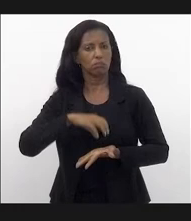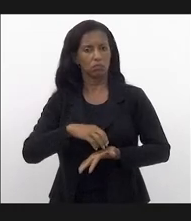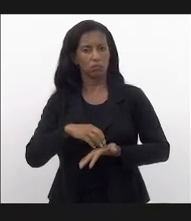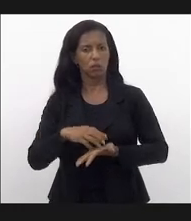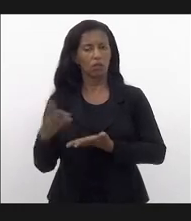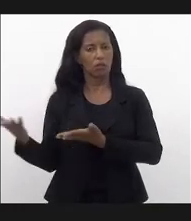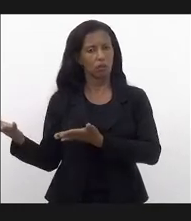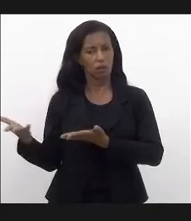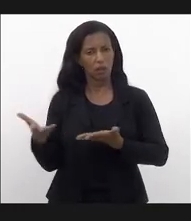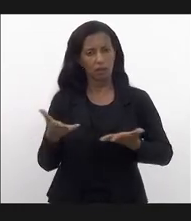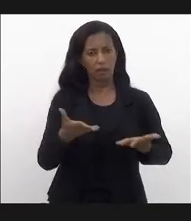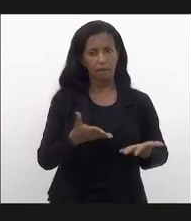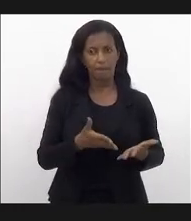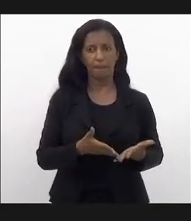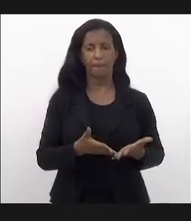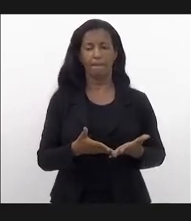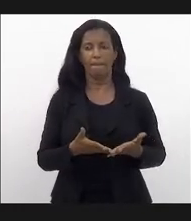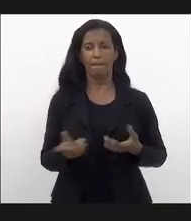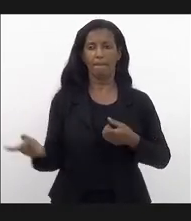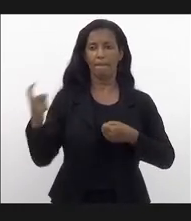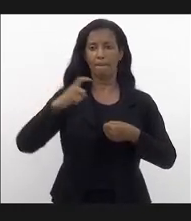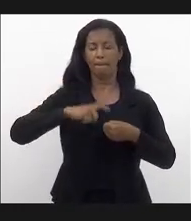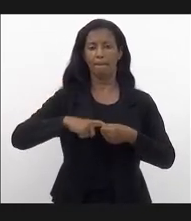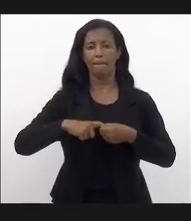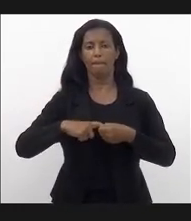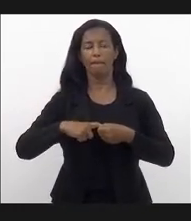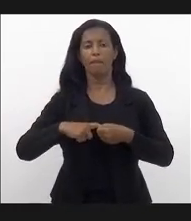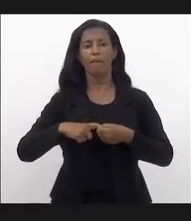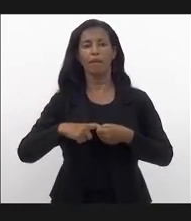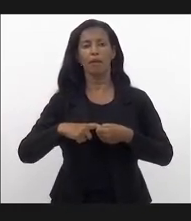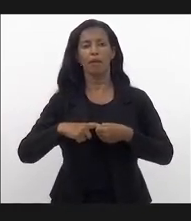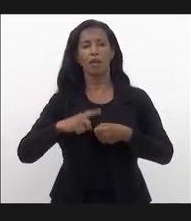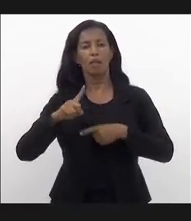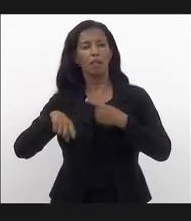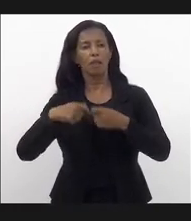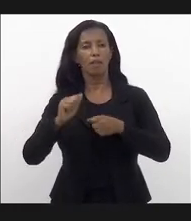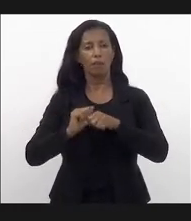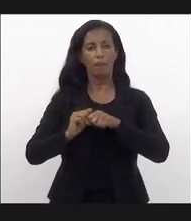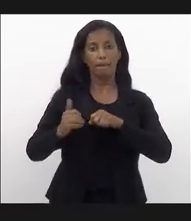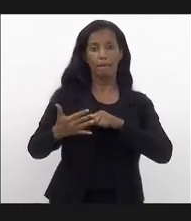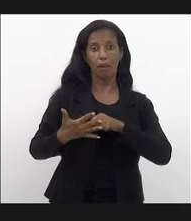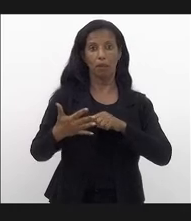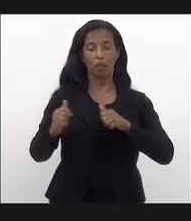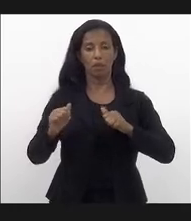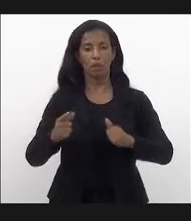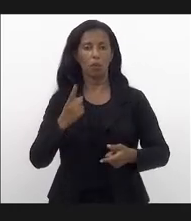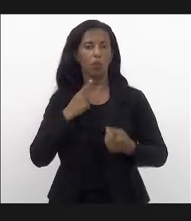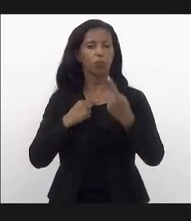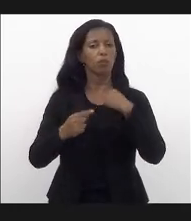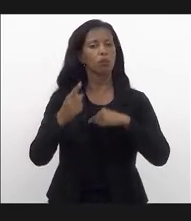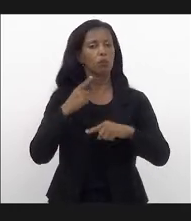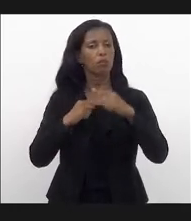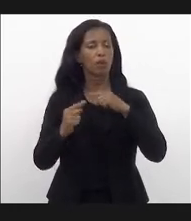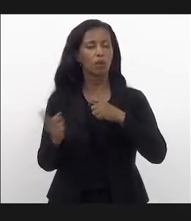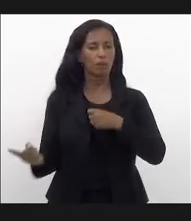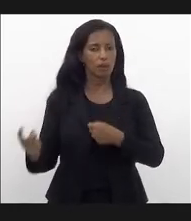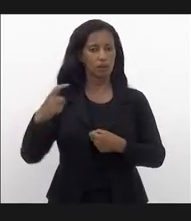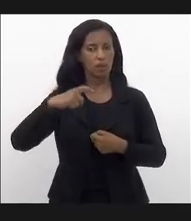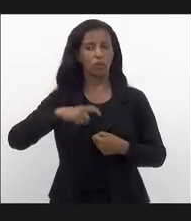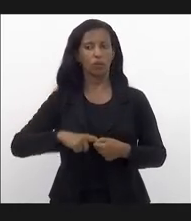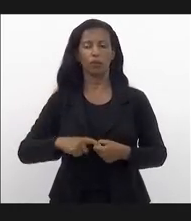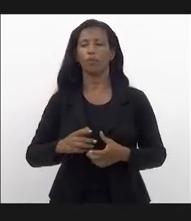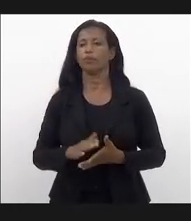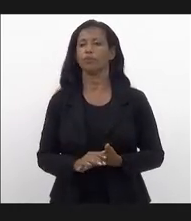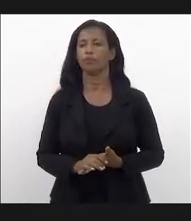que vem retornando nesse pós-pandemia com muito desejo por esta retomada